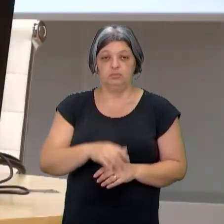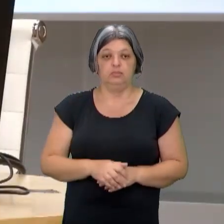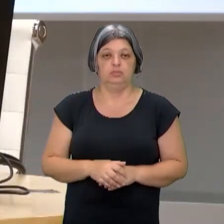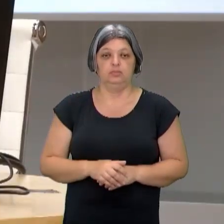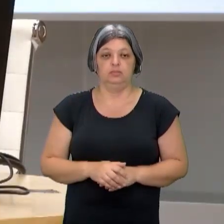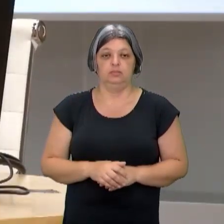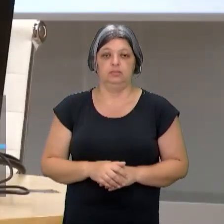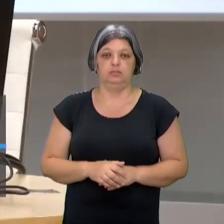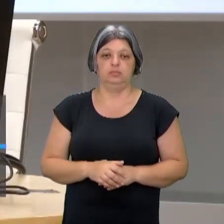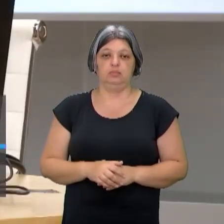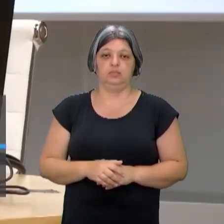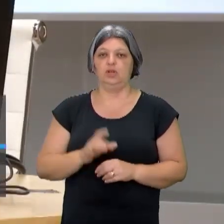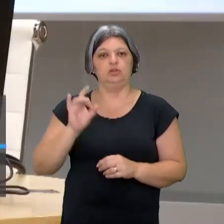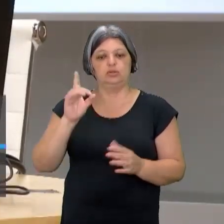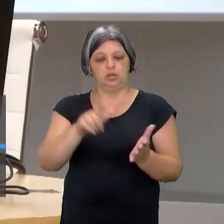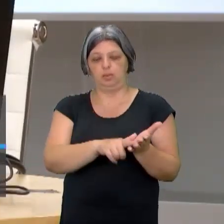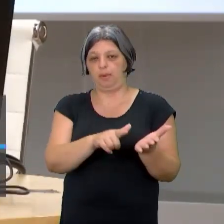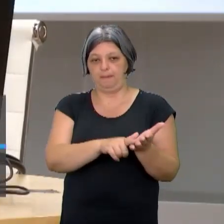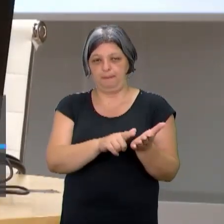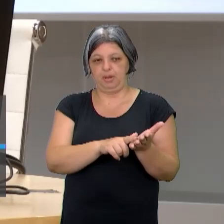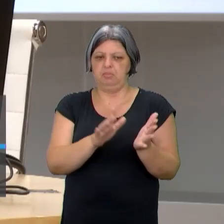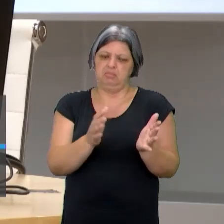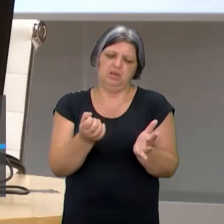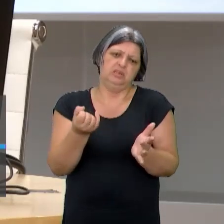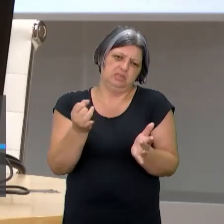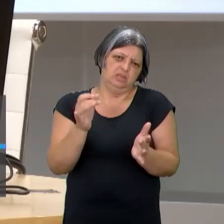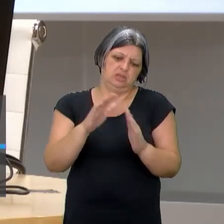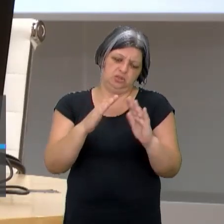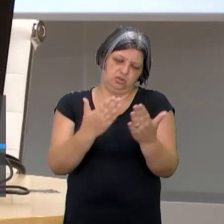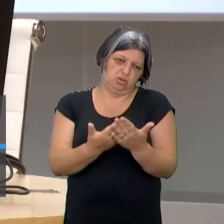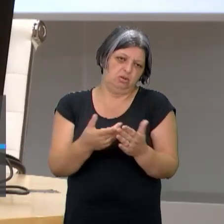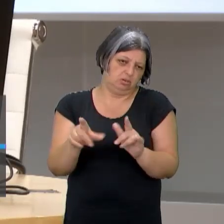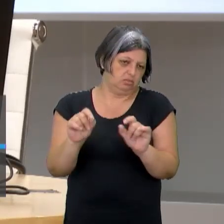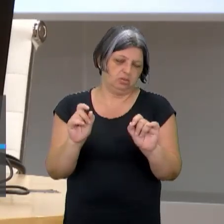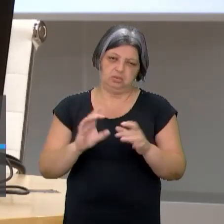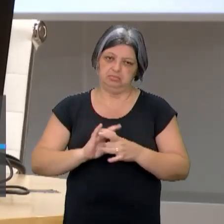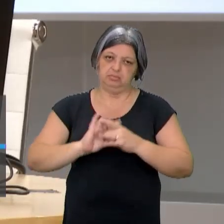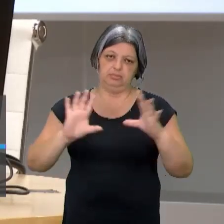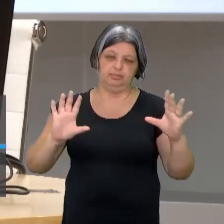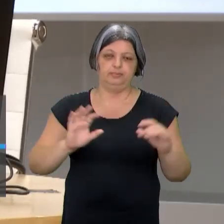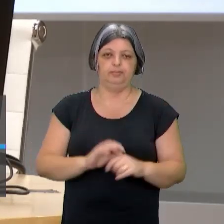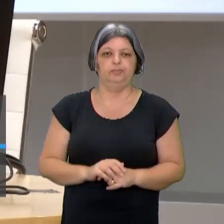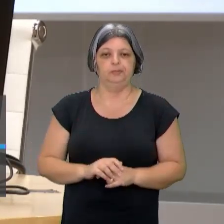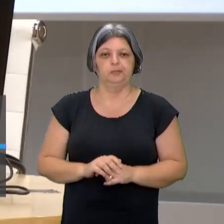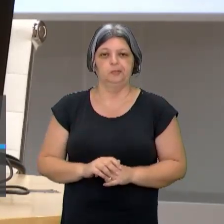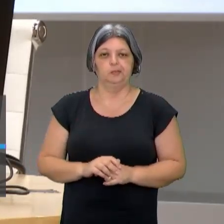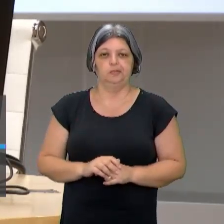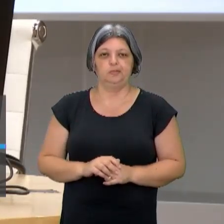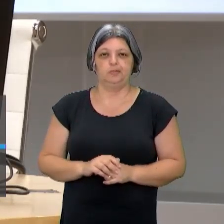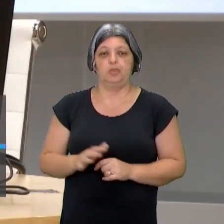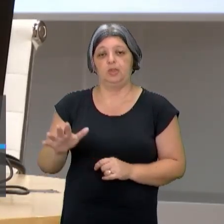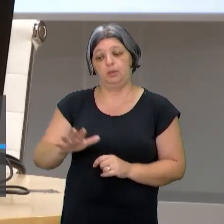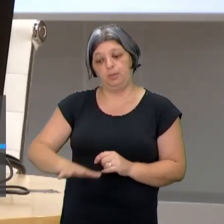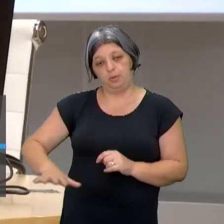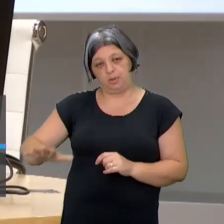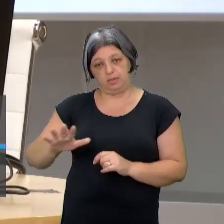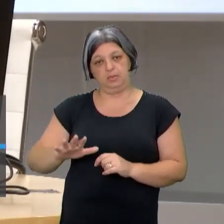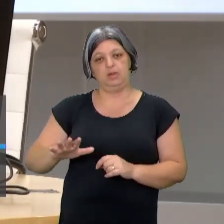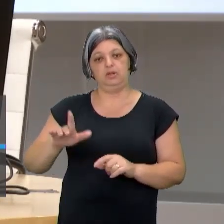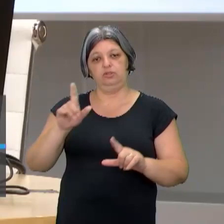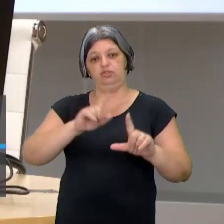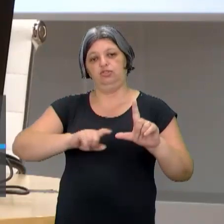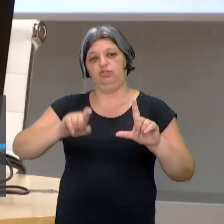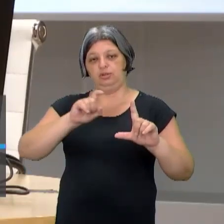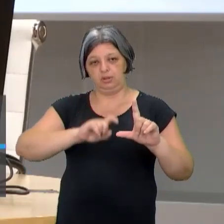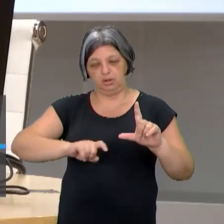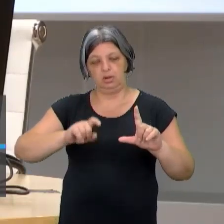ser fixa, né, no papel, mas, claro, também se as escolas preferirem, e talvez colocar aí num ambiente virtual, né, que seja fácil